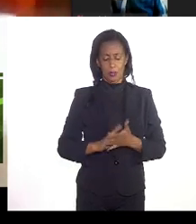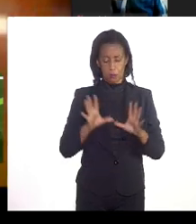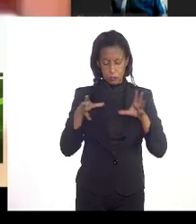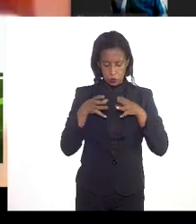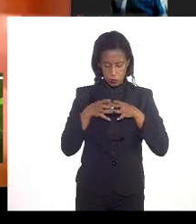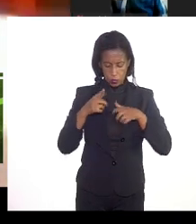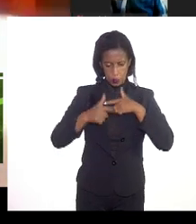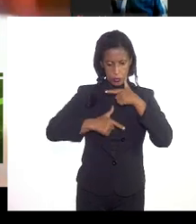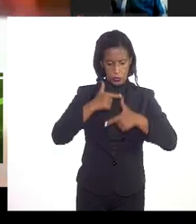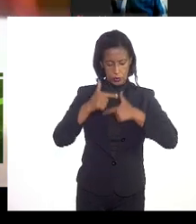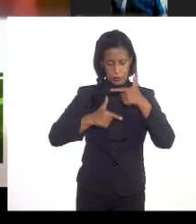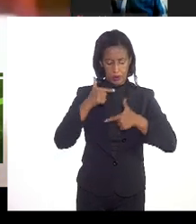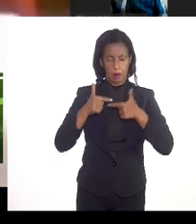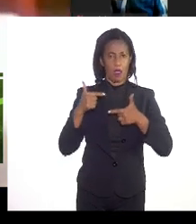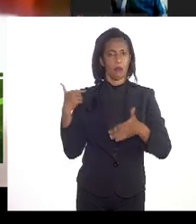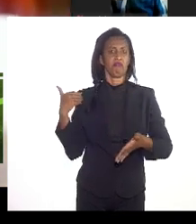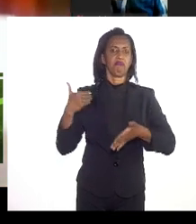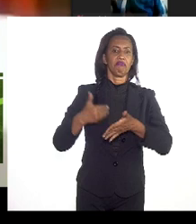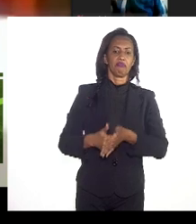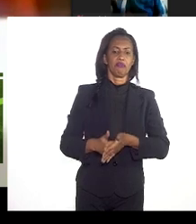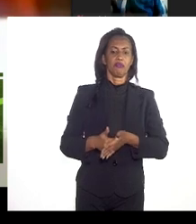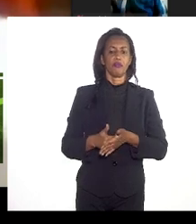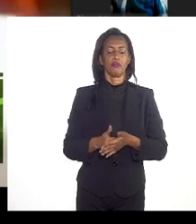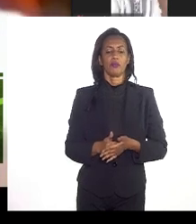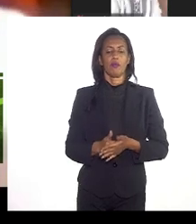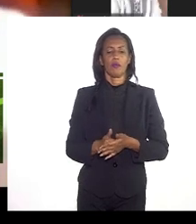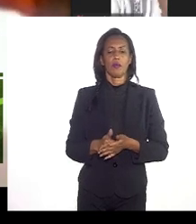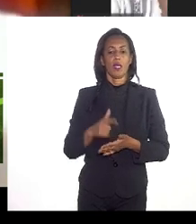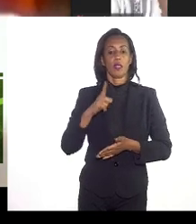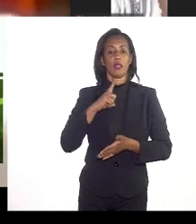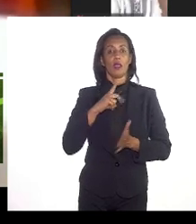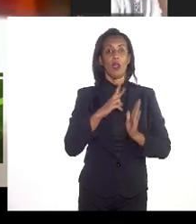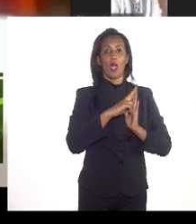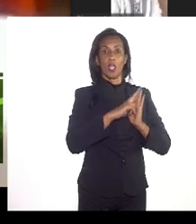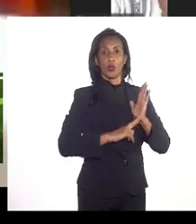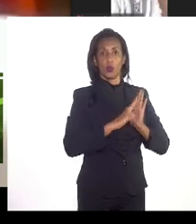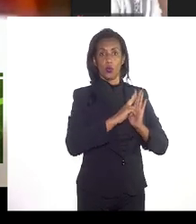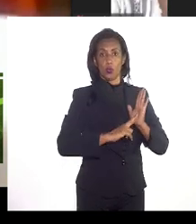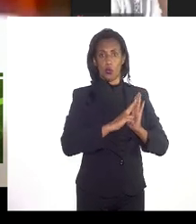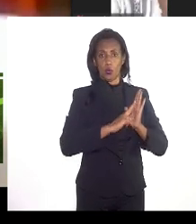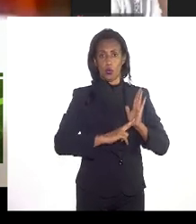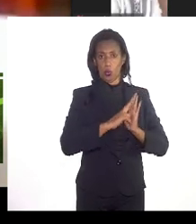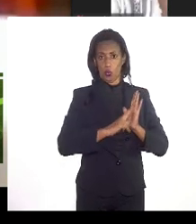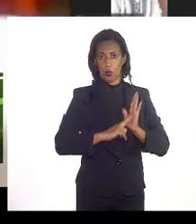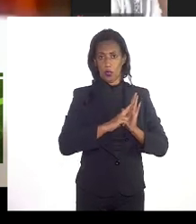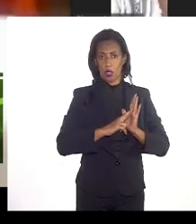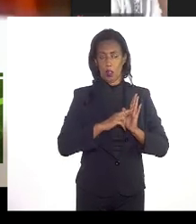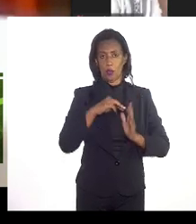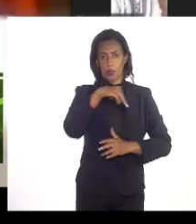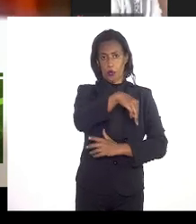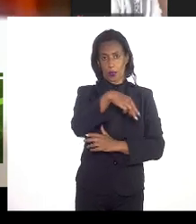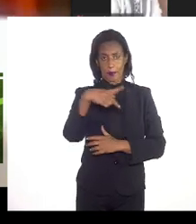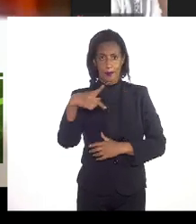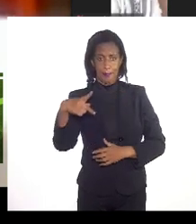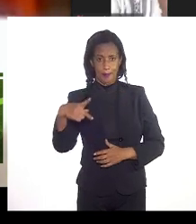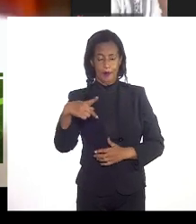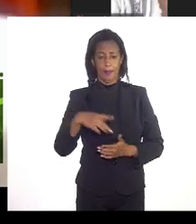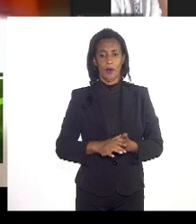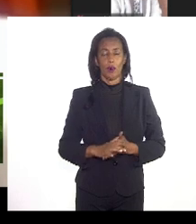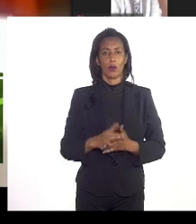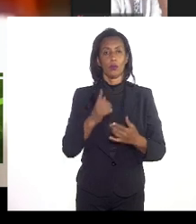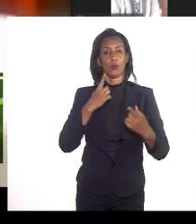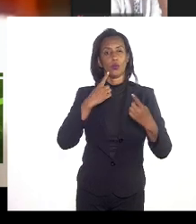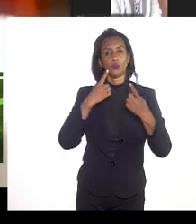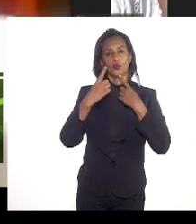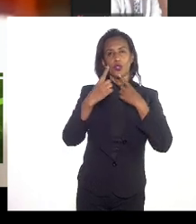trabalho, que recentemente, inclusive, o CNMP aprovou uma resolução que disciplina a atuação do Ministério Público no